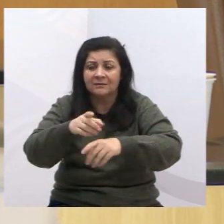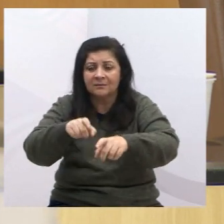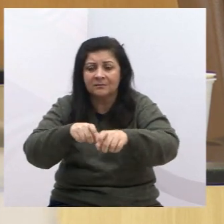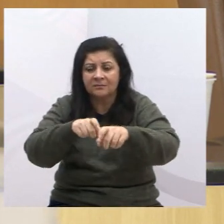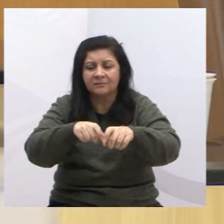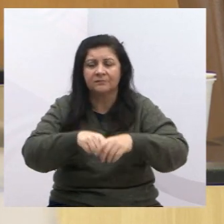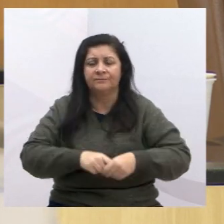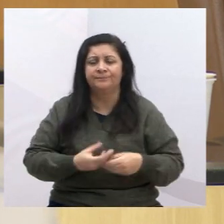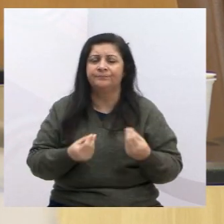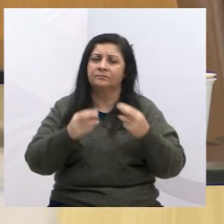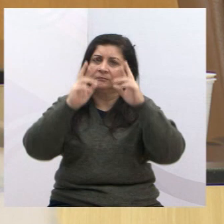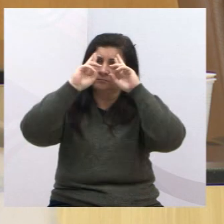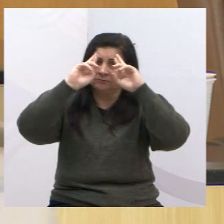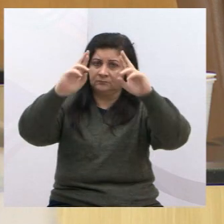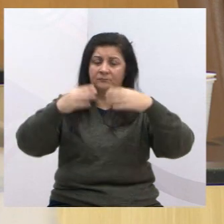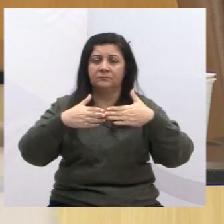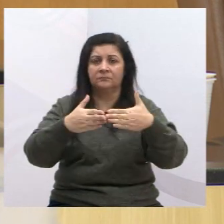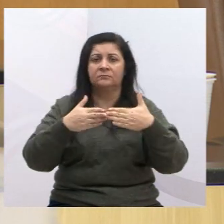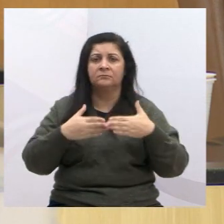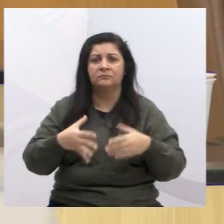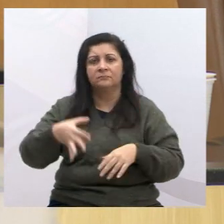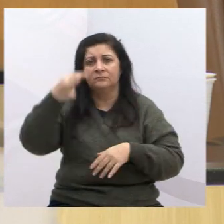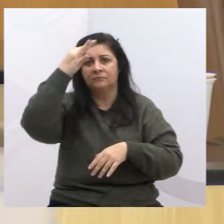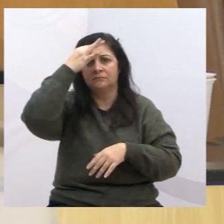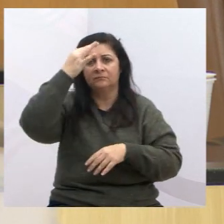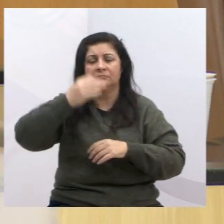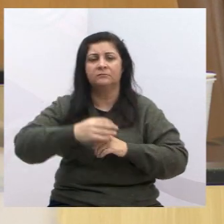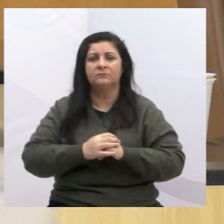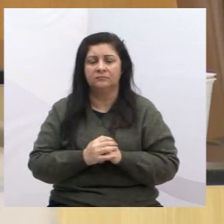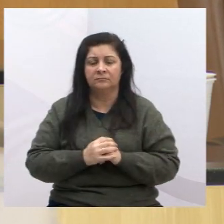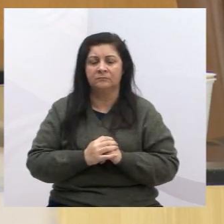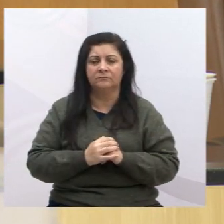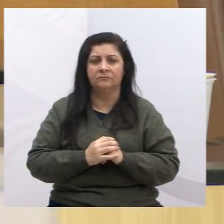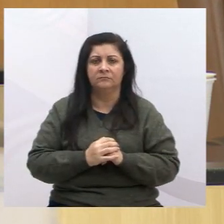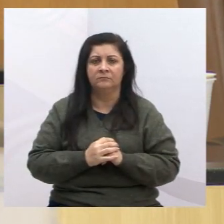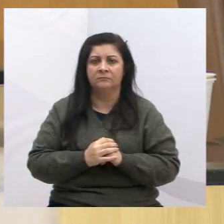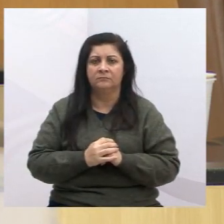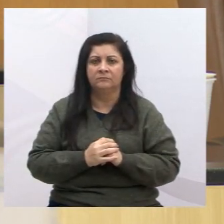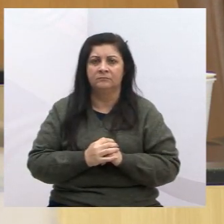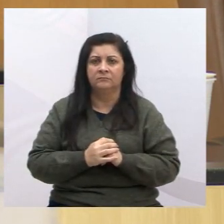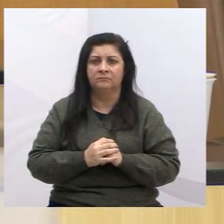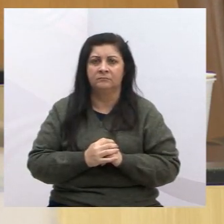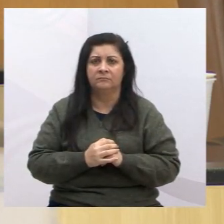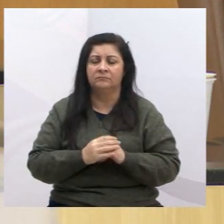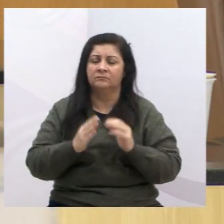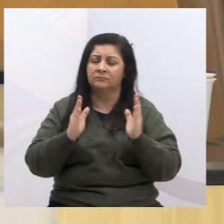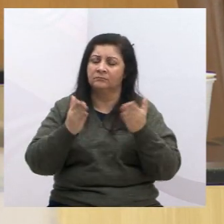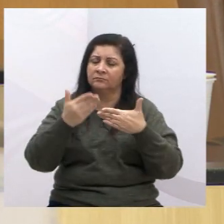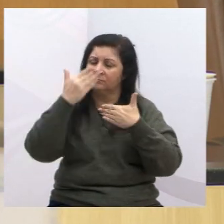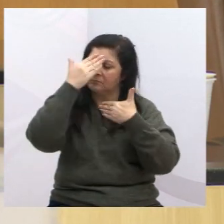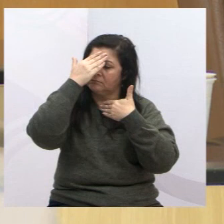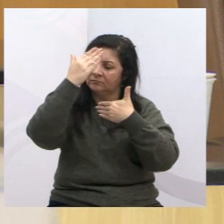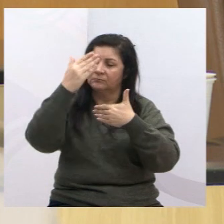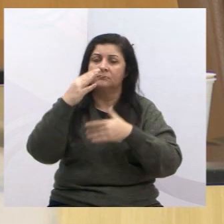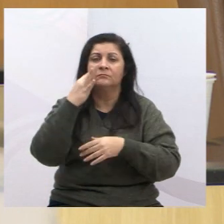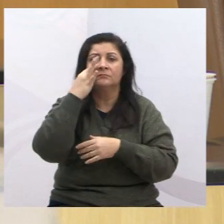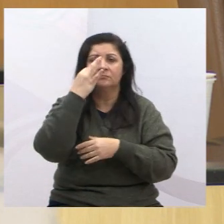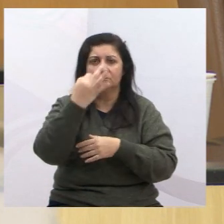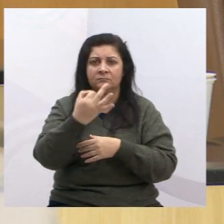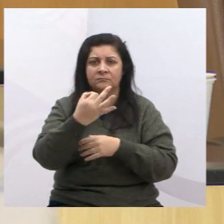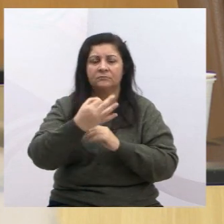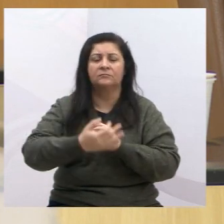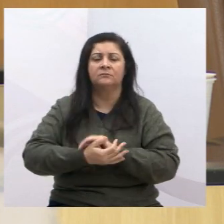muito respeitosamente recorro à compreensão e aos préstimos dessa empresa e, antecipando agradecimento pela